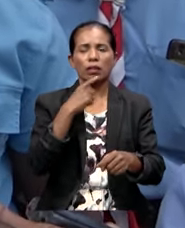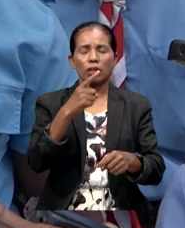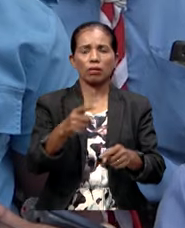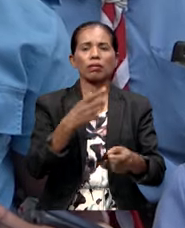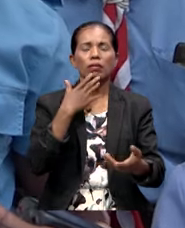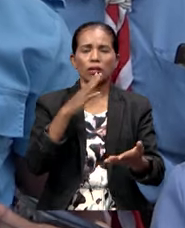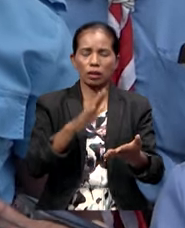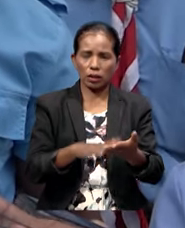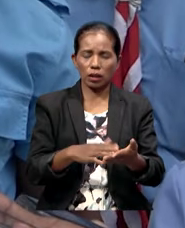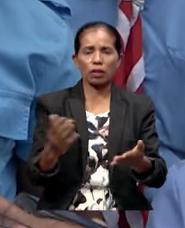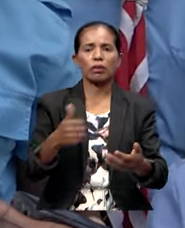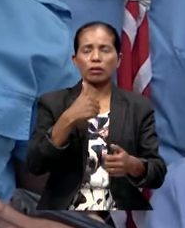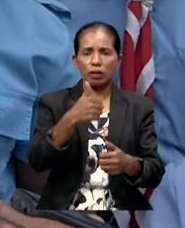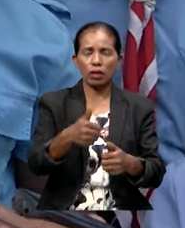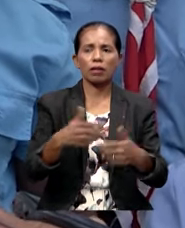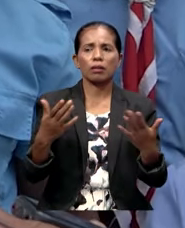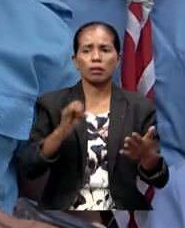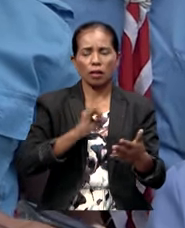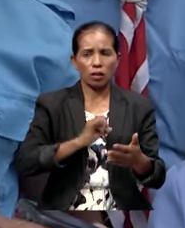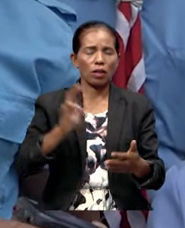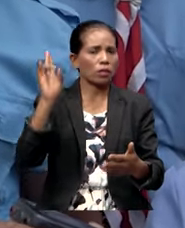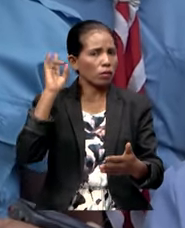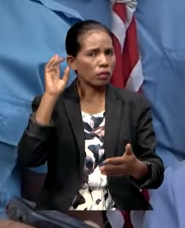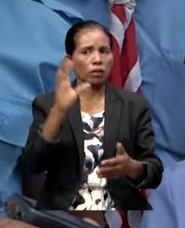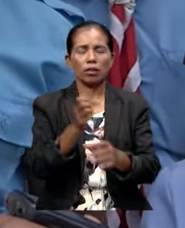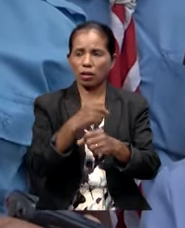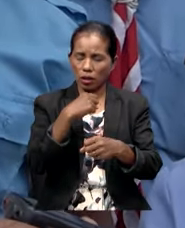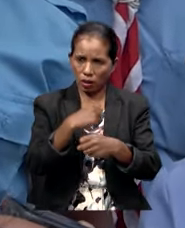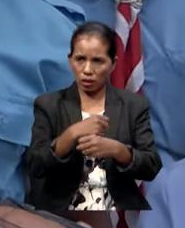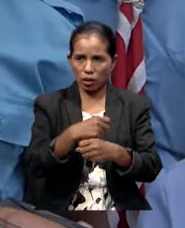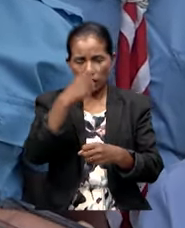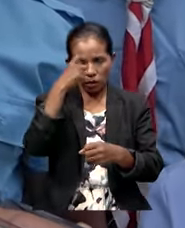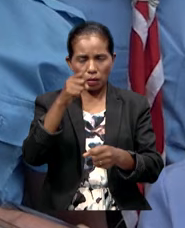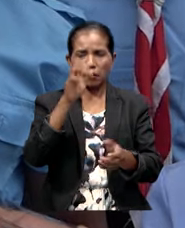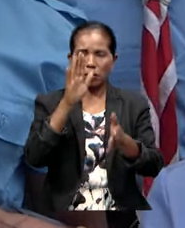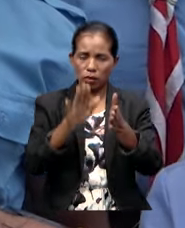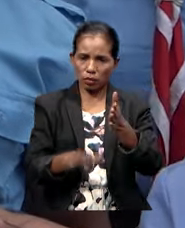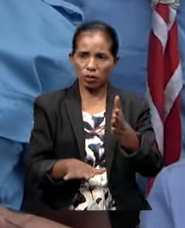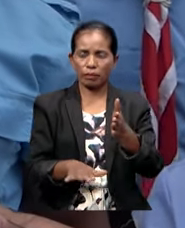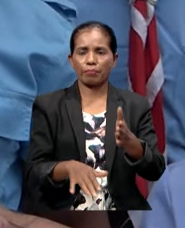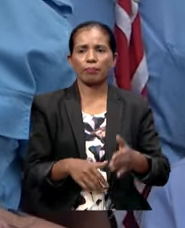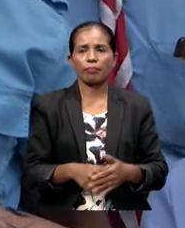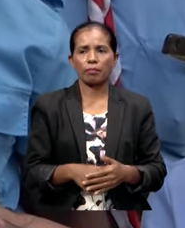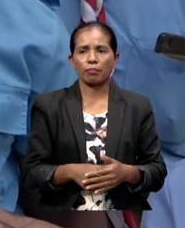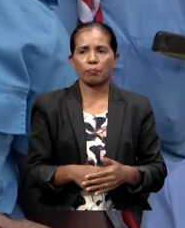vantagen desvantagen hau rona mos yang kata buat ne halo tambah deit